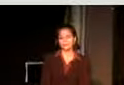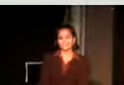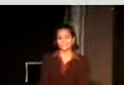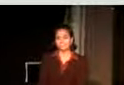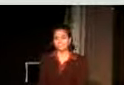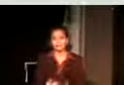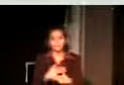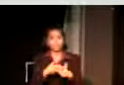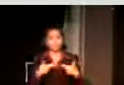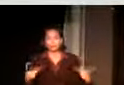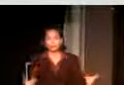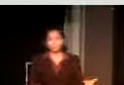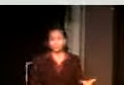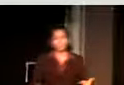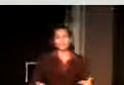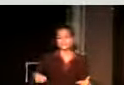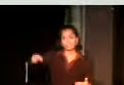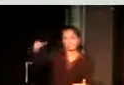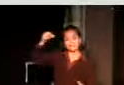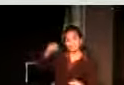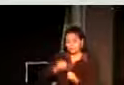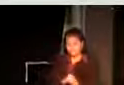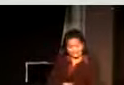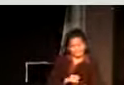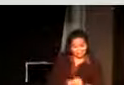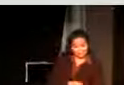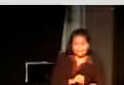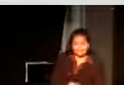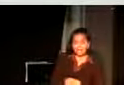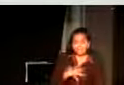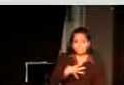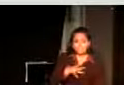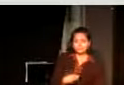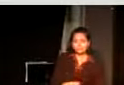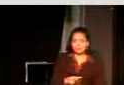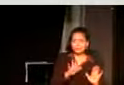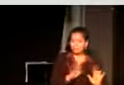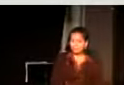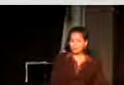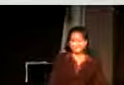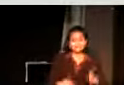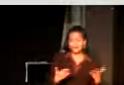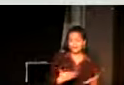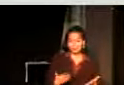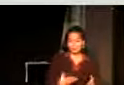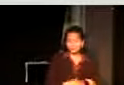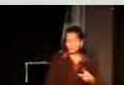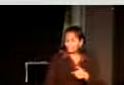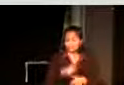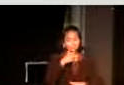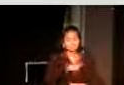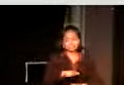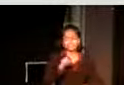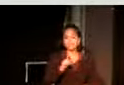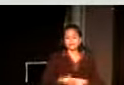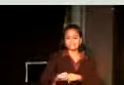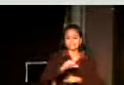coisas que ensinavam para os filhos mas eles não conseguiam transformá-las em vida